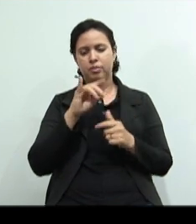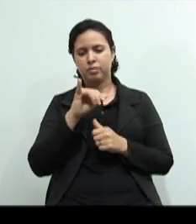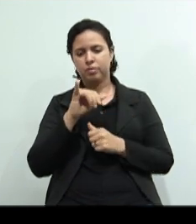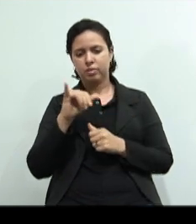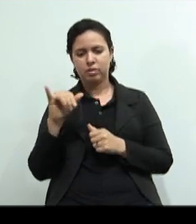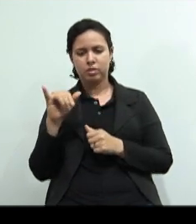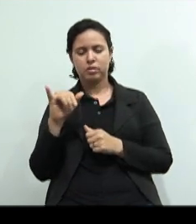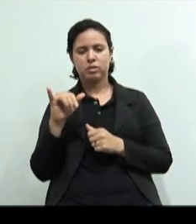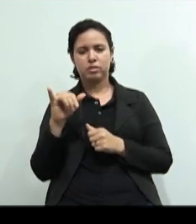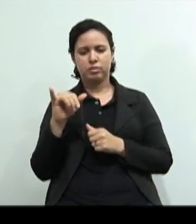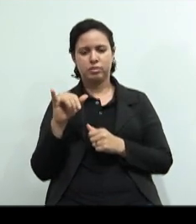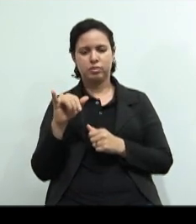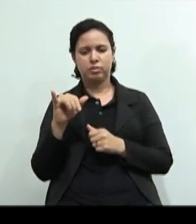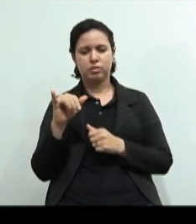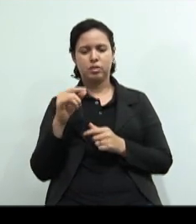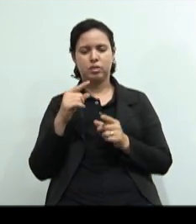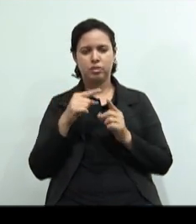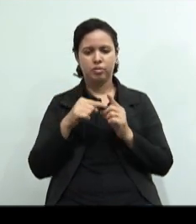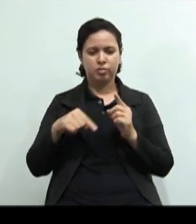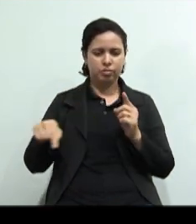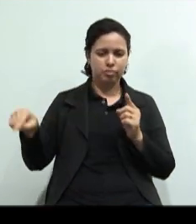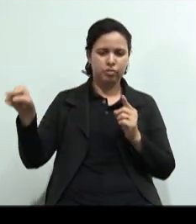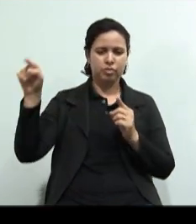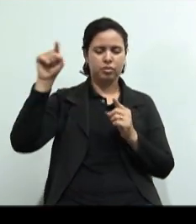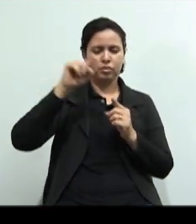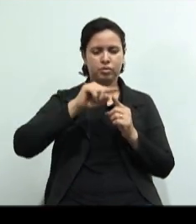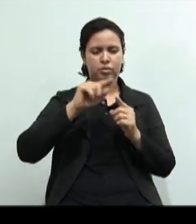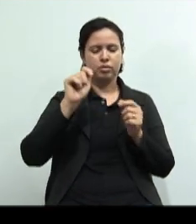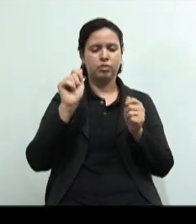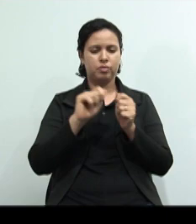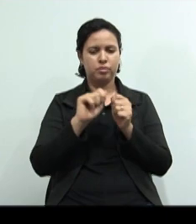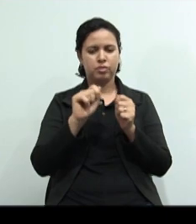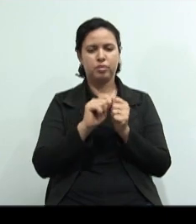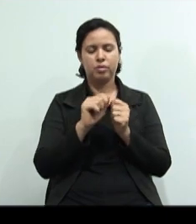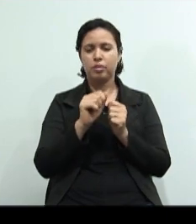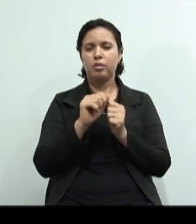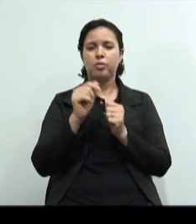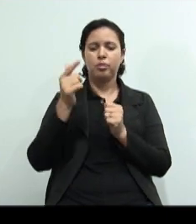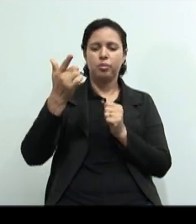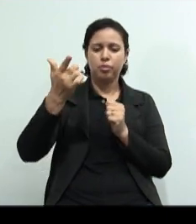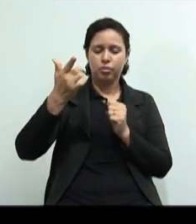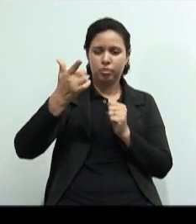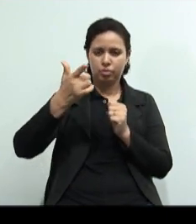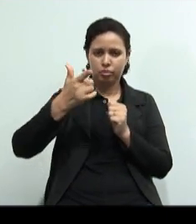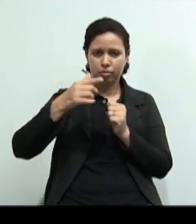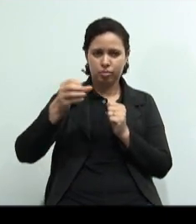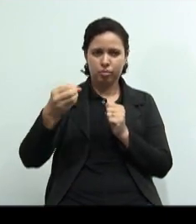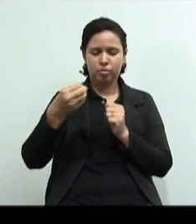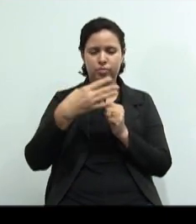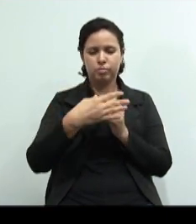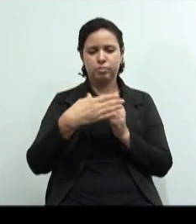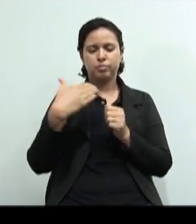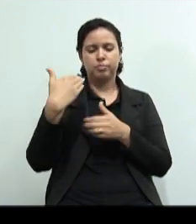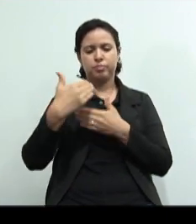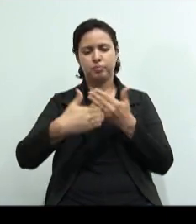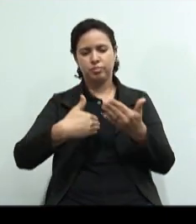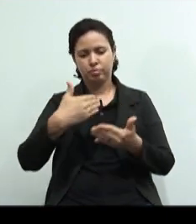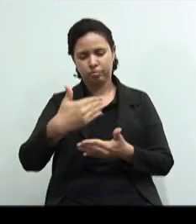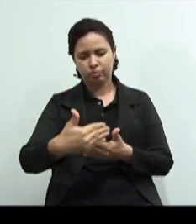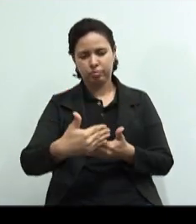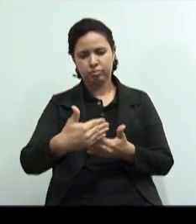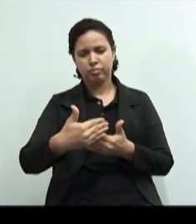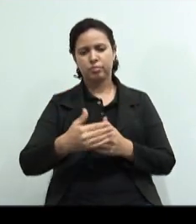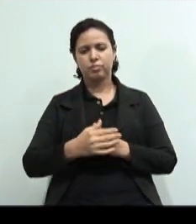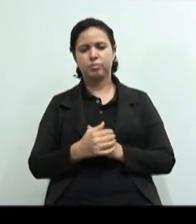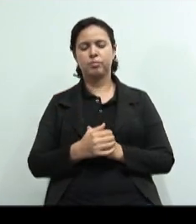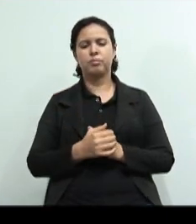interferir, então a gente volta e faz um novo processo, que foi aquilo que a gente falou ainda agora do